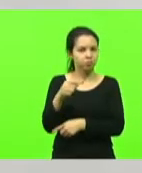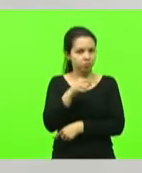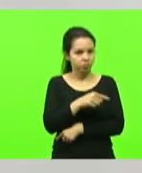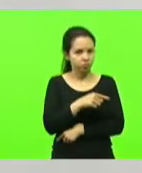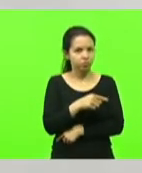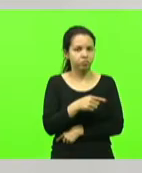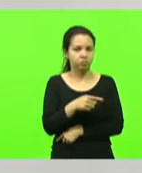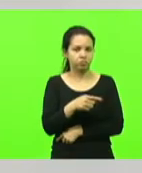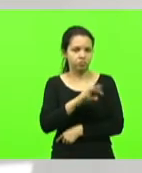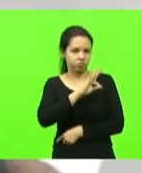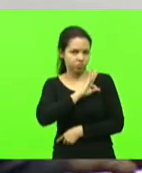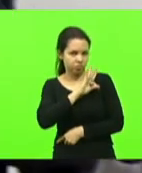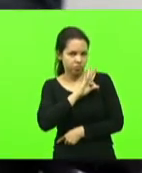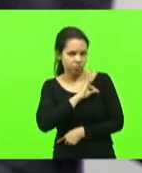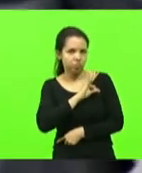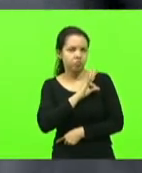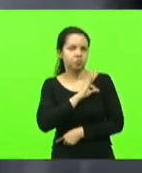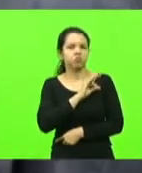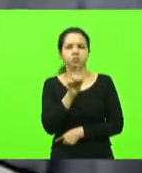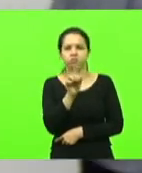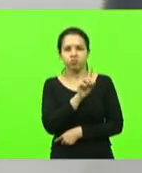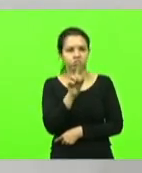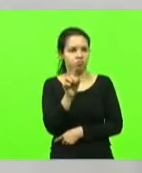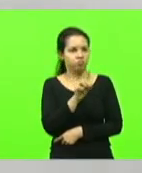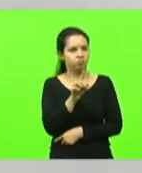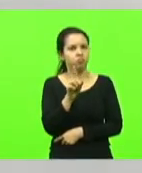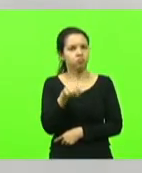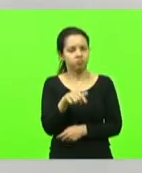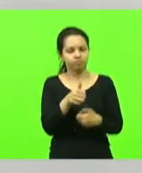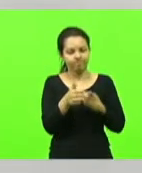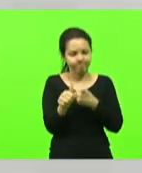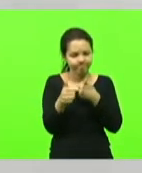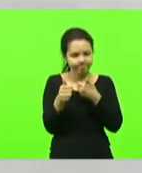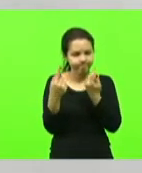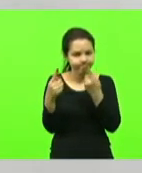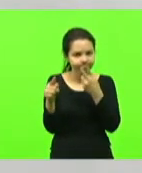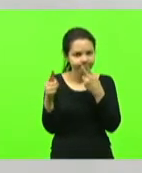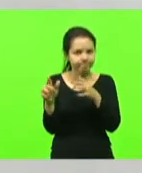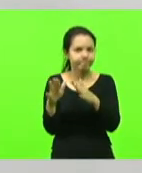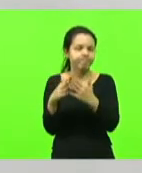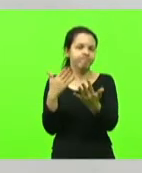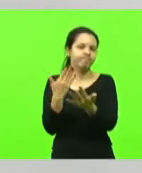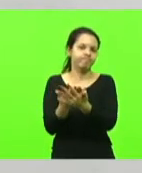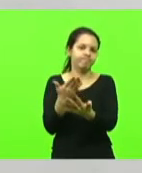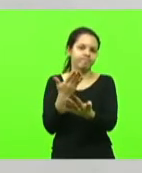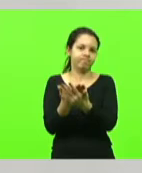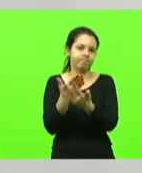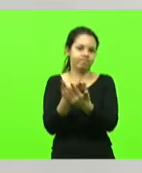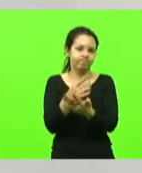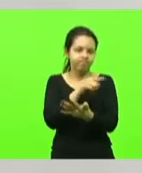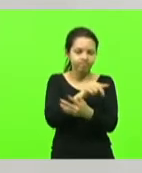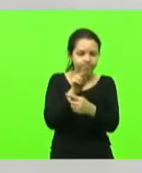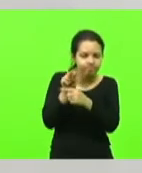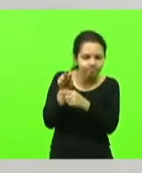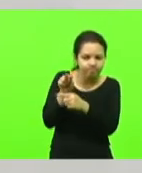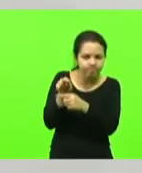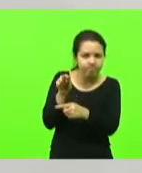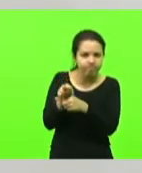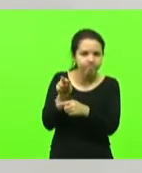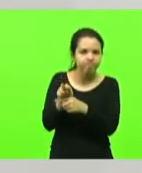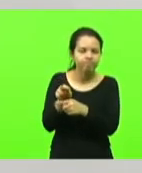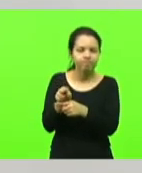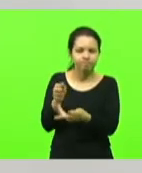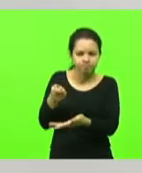ela não é técnica, ela é uma perseguição à atividade dessas escolas, uma fiscalização com um rigor que não